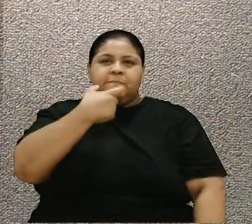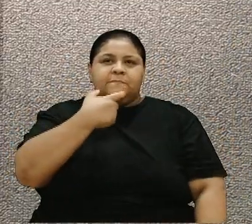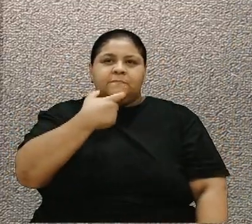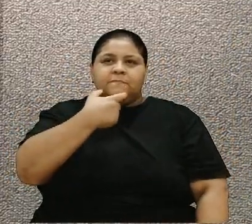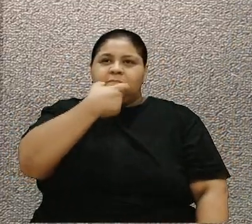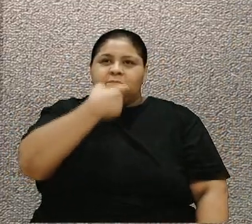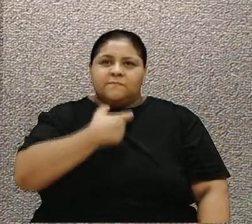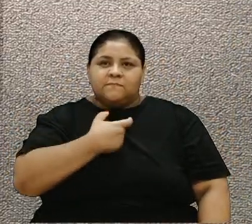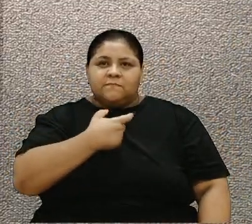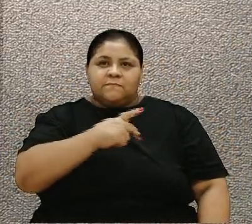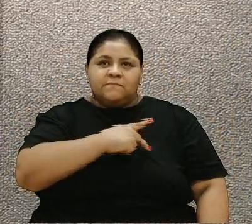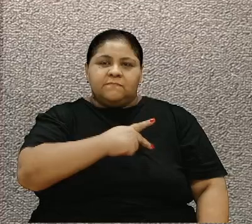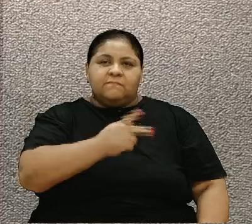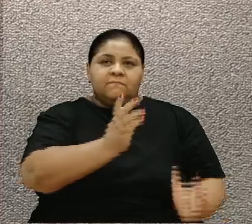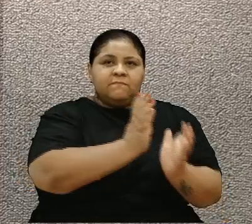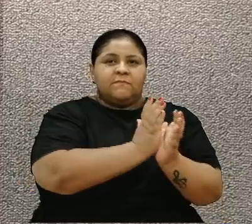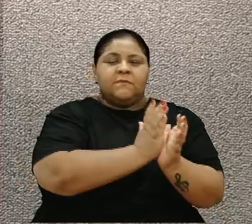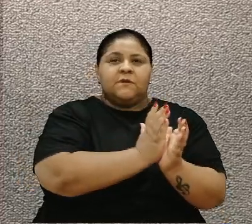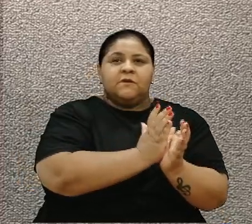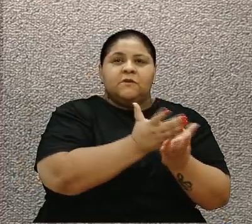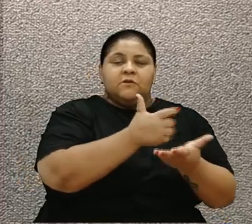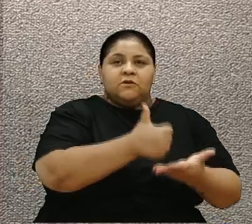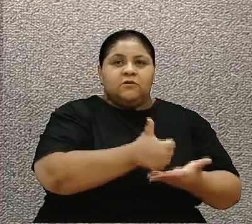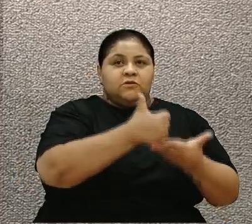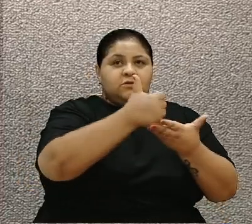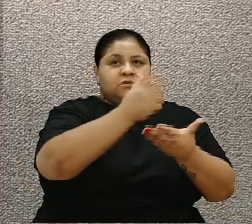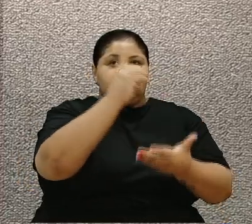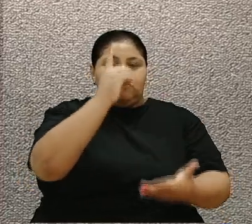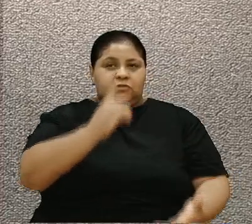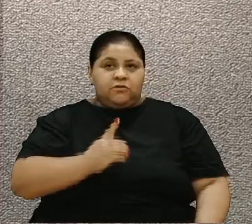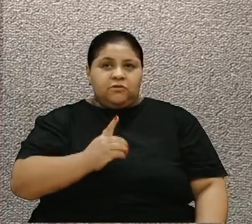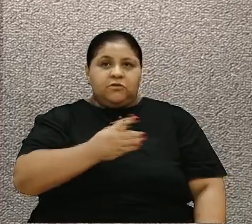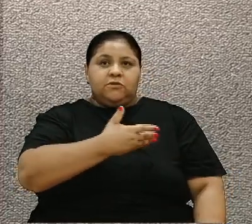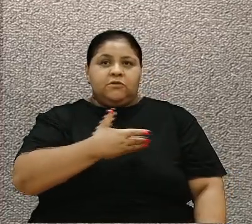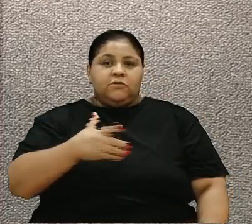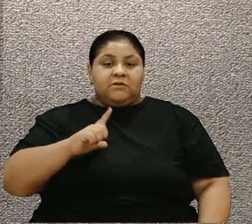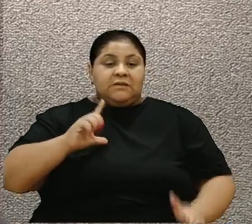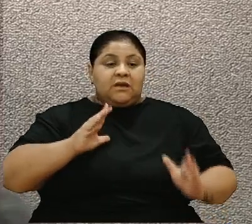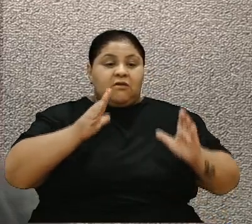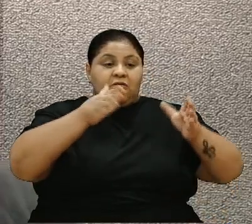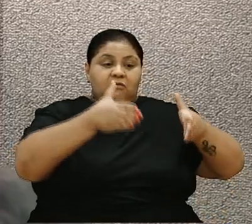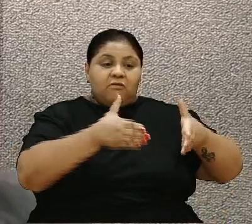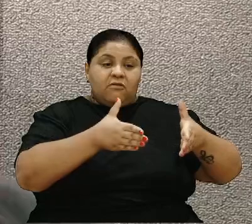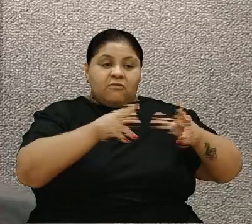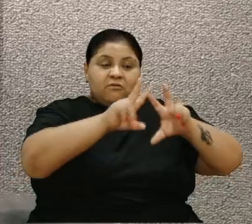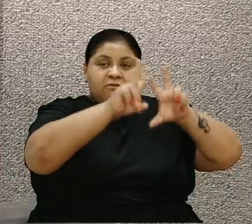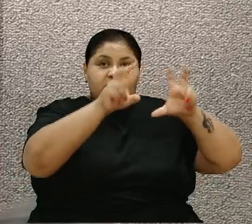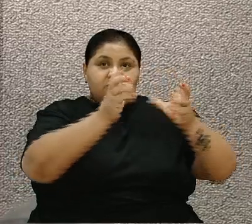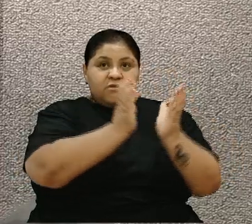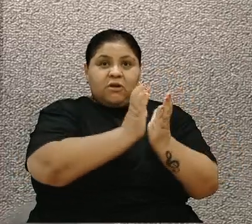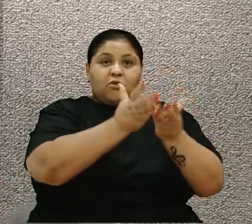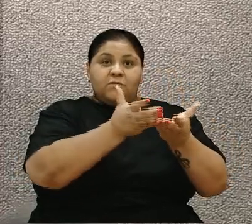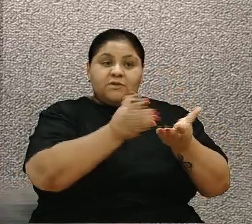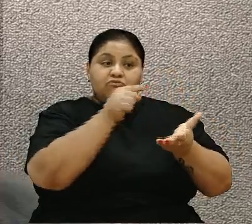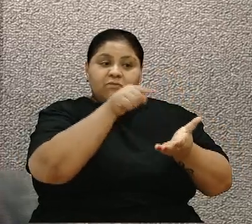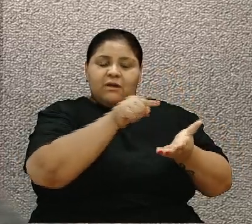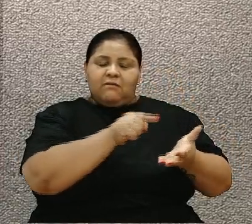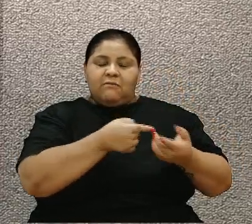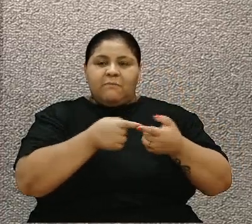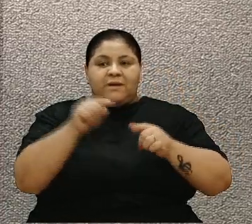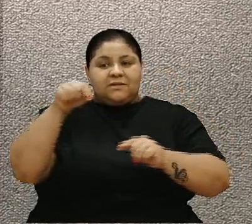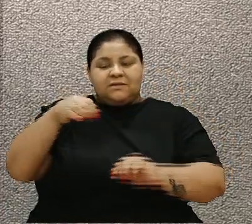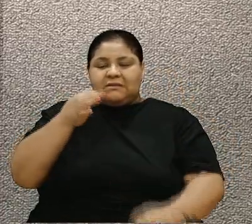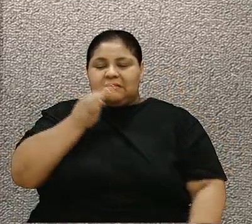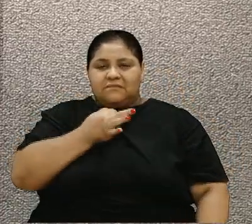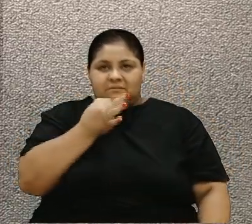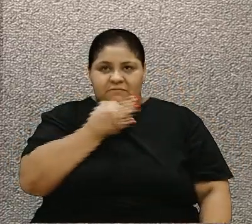é o presidente da Comissão de Direitos Humanos, que em tese e no foco seria assunto da comissão dele. Mas nós aqui em Caxias